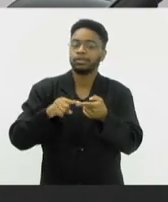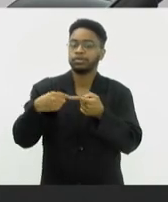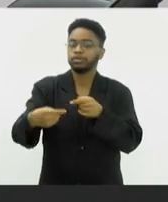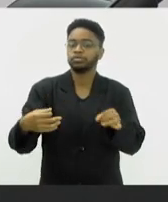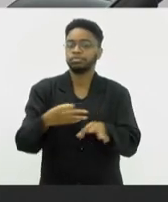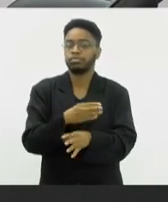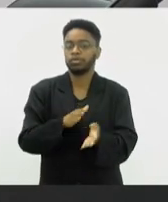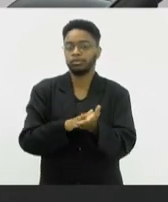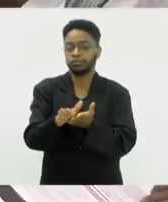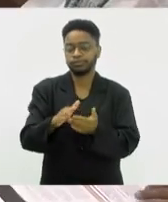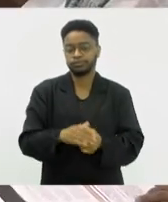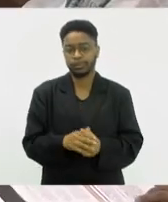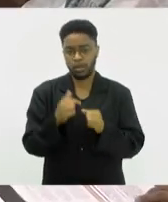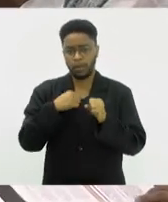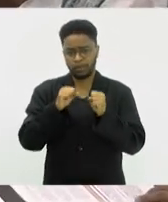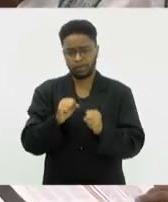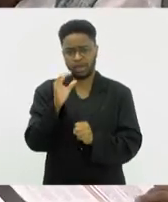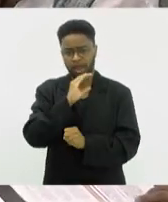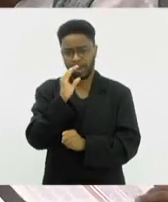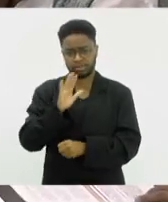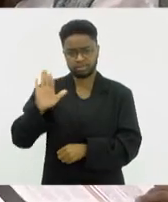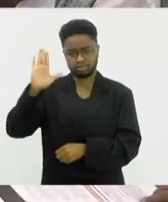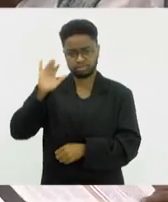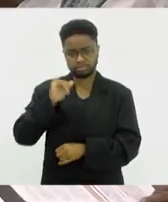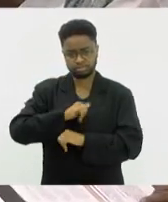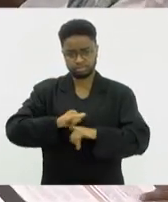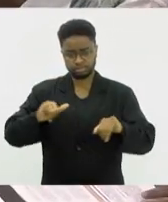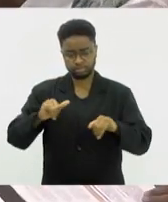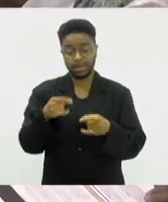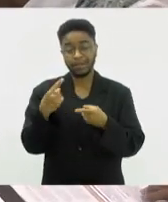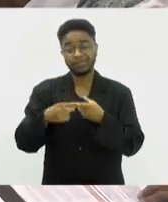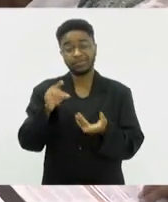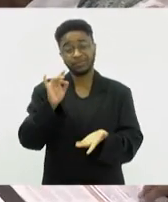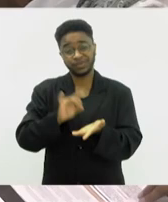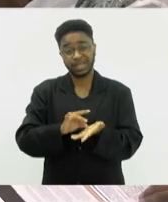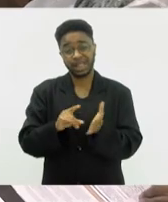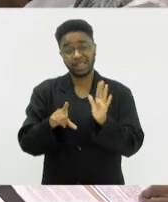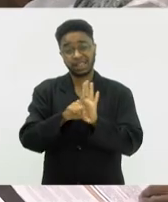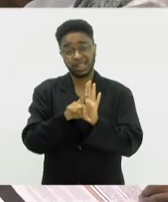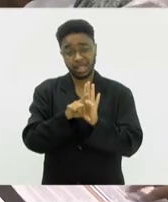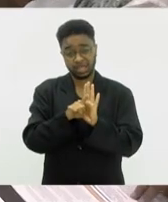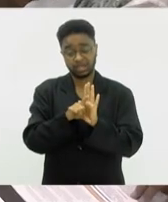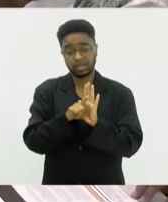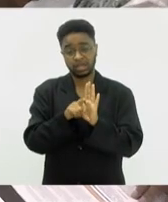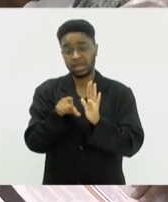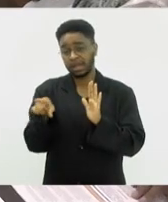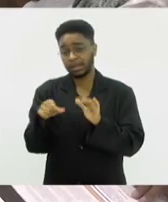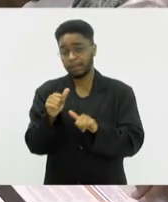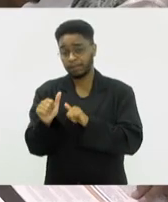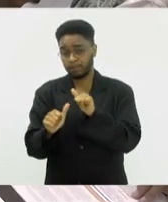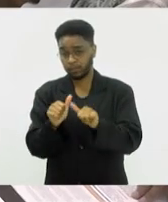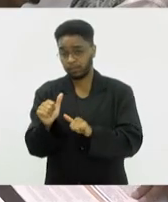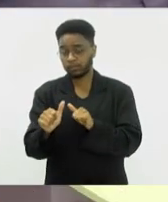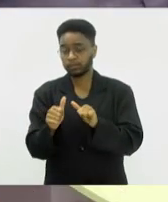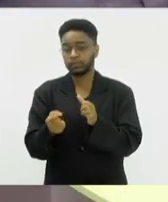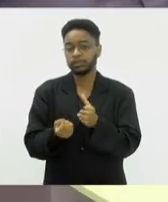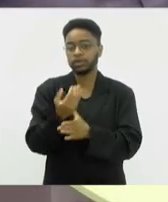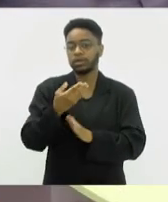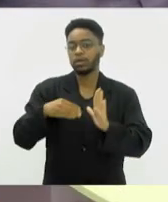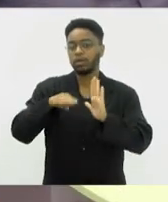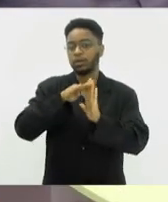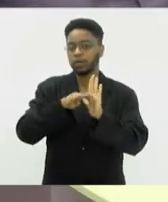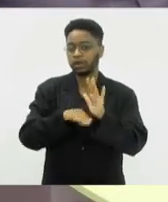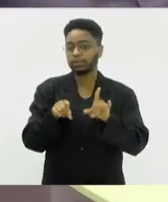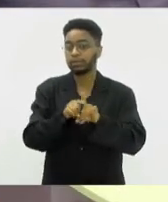Excelência, me permite rapidamente, pois não, deputado Domingue. Não, é porque, na verdade, a lei original que ele está modificando institui o programa